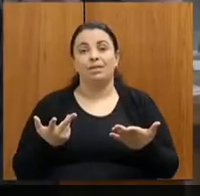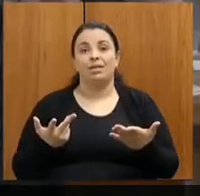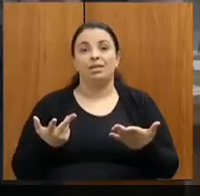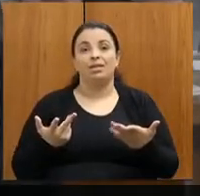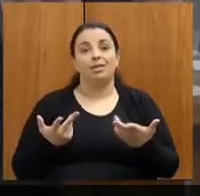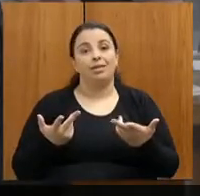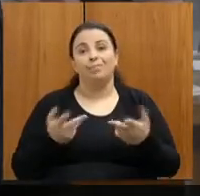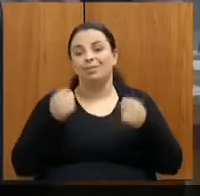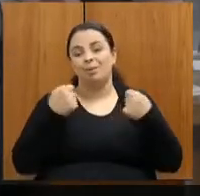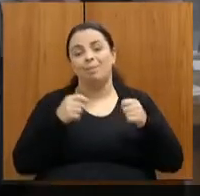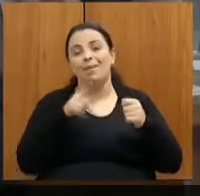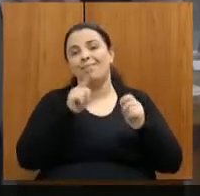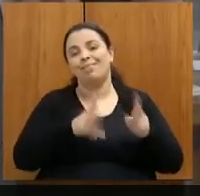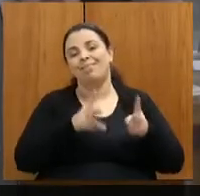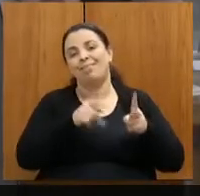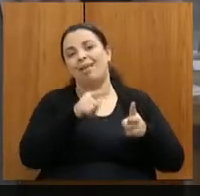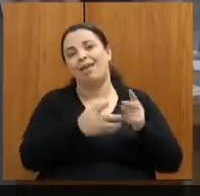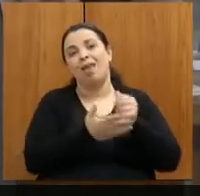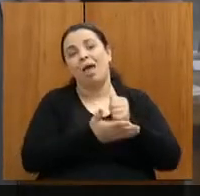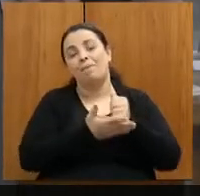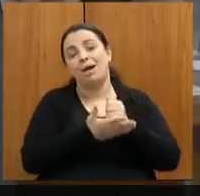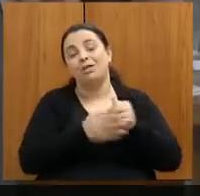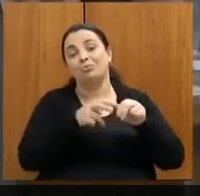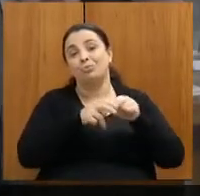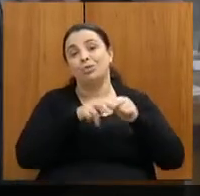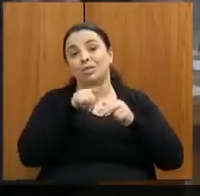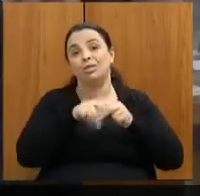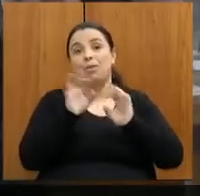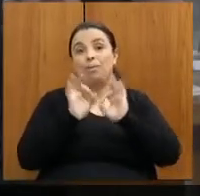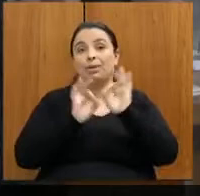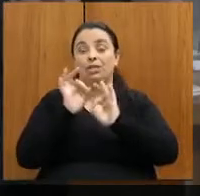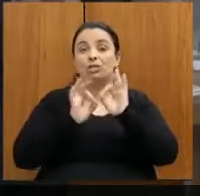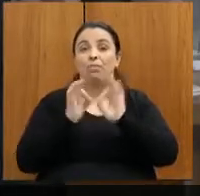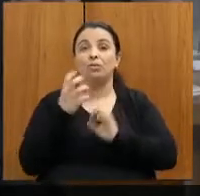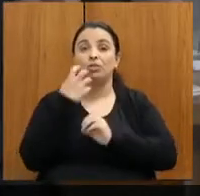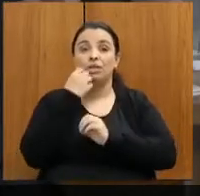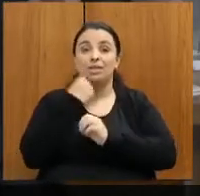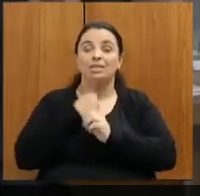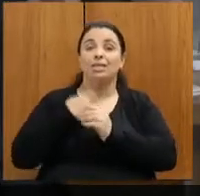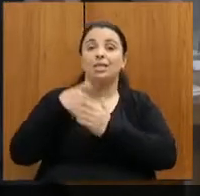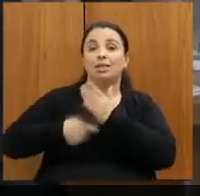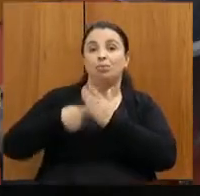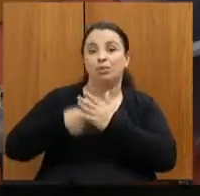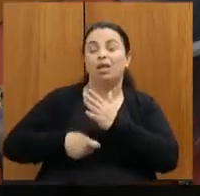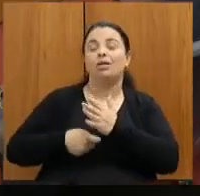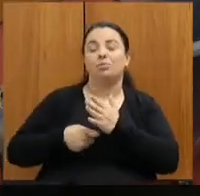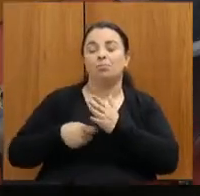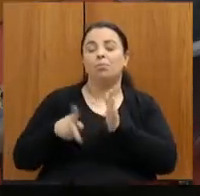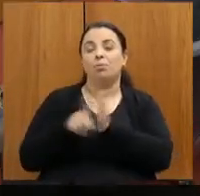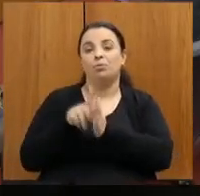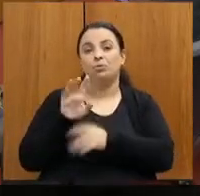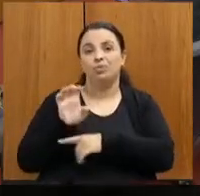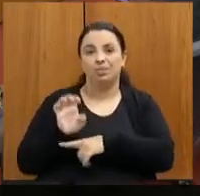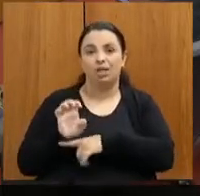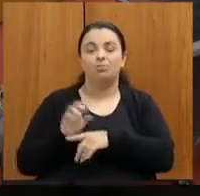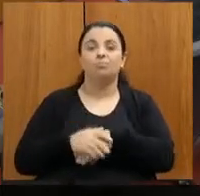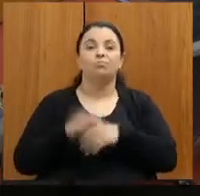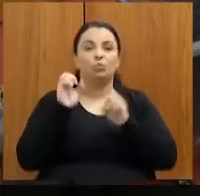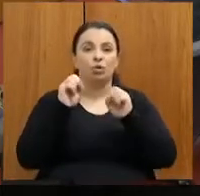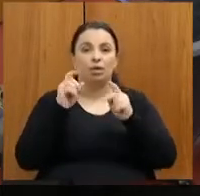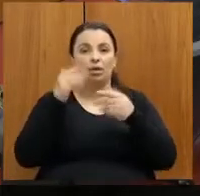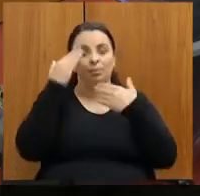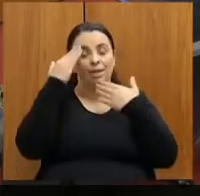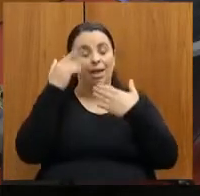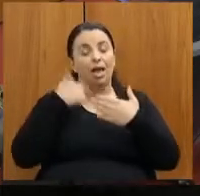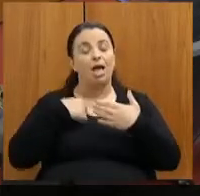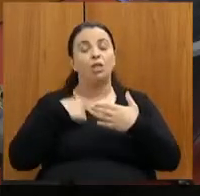dele dado que isso porque faz parte do planejamento de receita tributária dos Ok obrigado hein tempo que